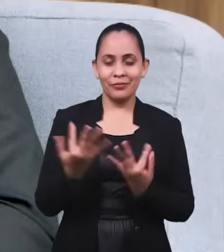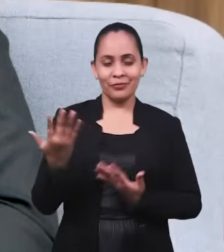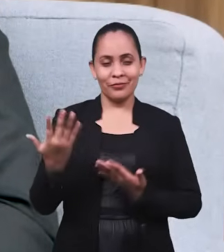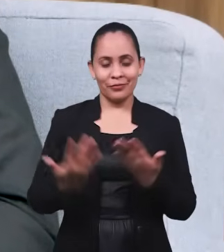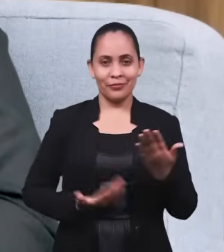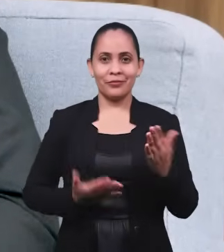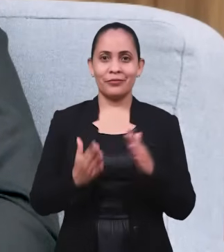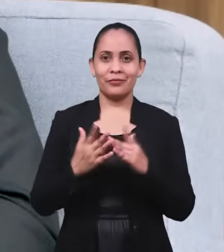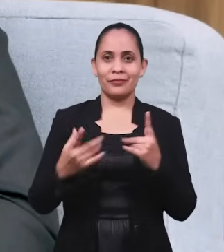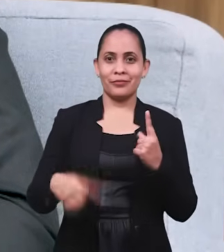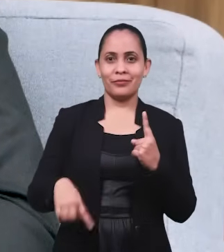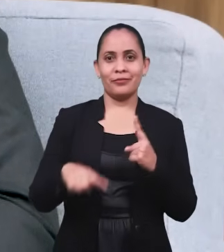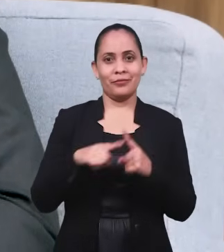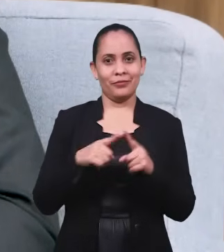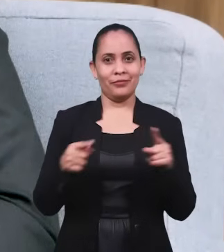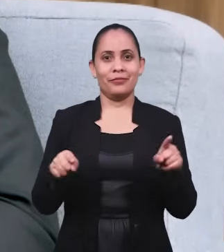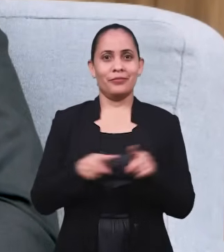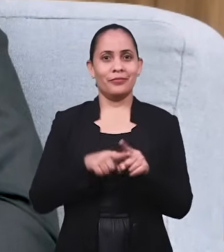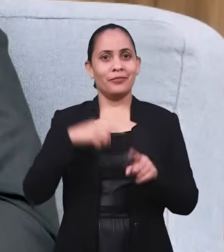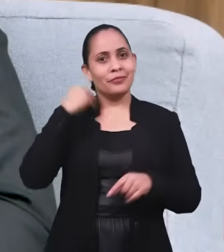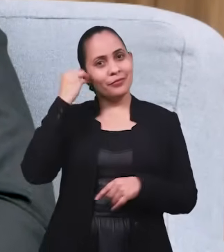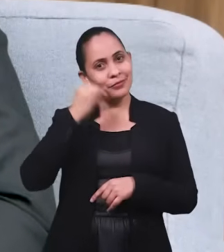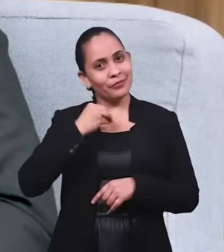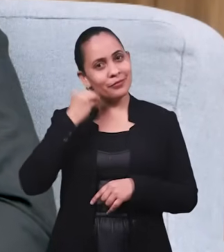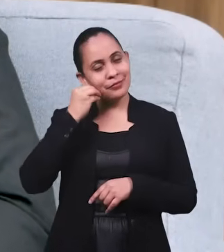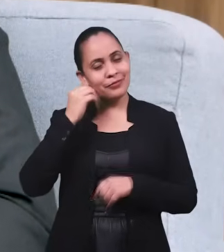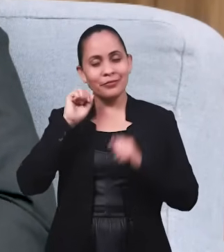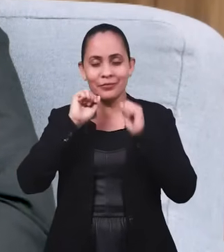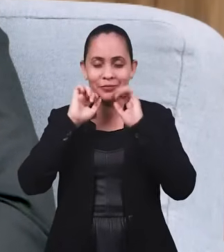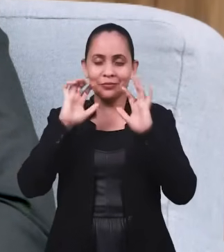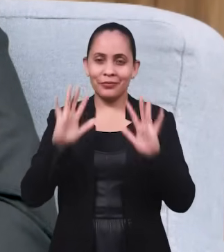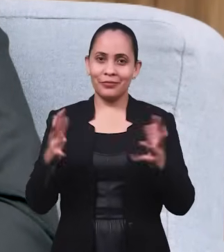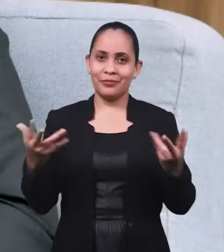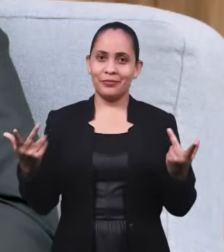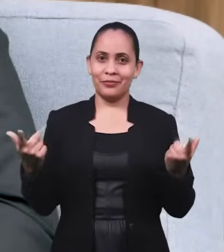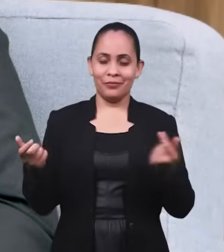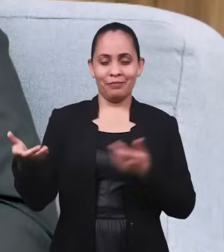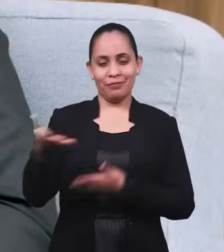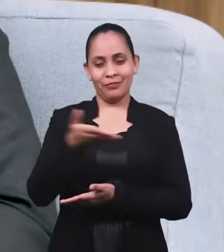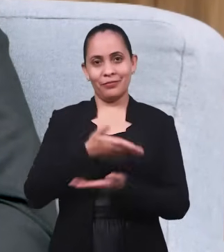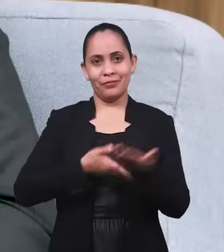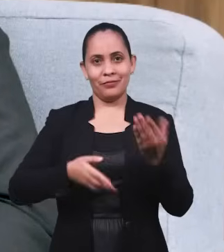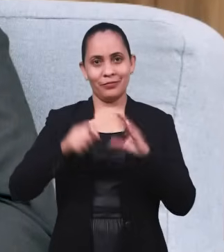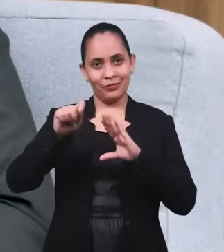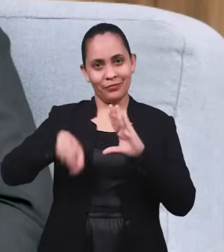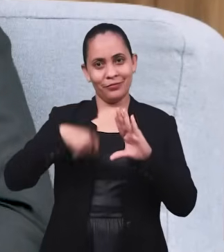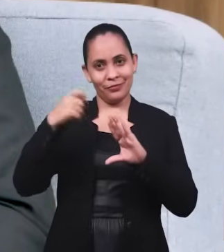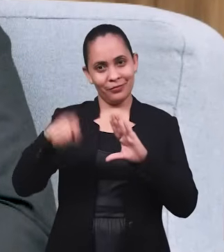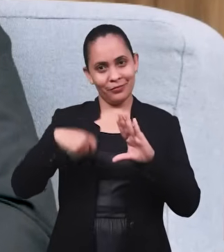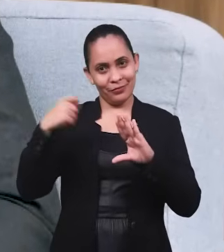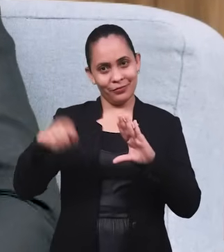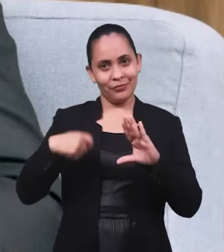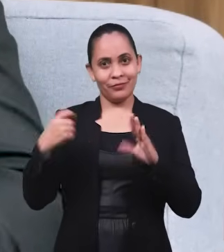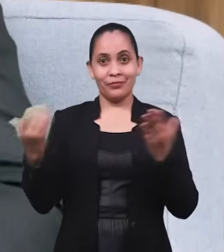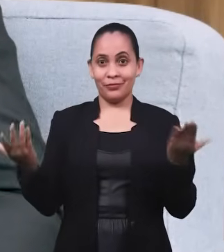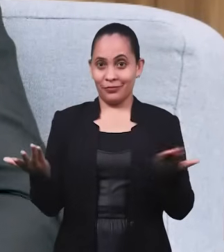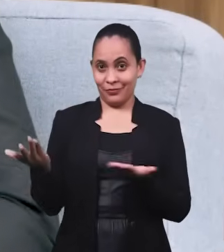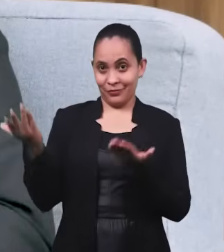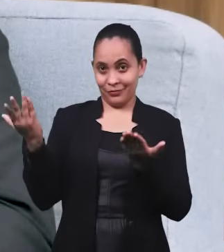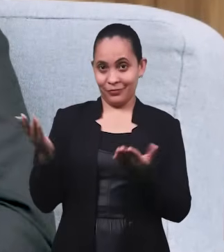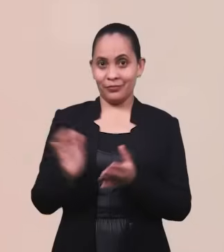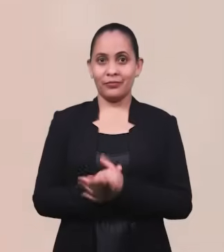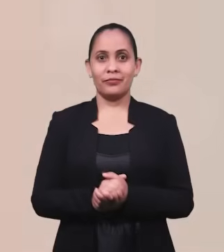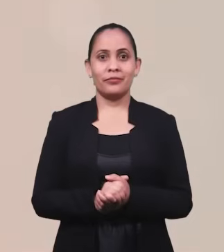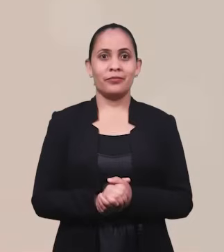da igreja e deixam também as suas experiências. Que bênção é poder ter a participação dos nossos irmãos. Vamos ouvir os